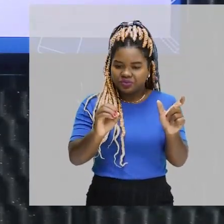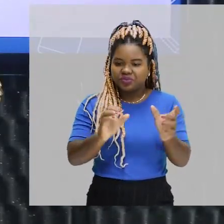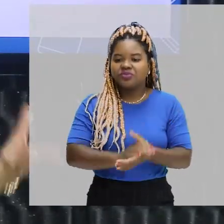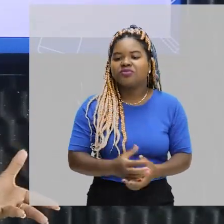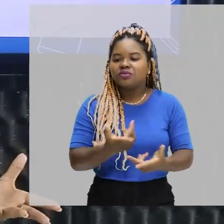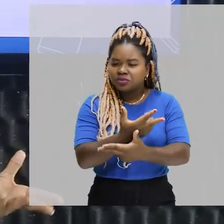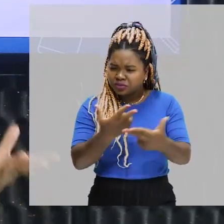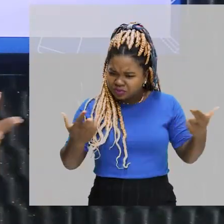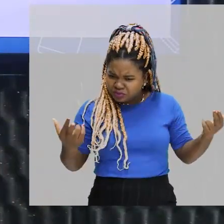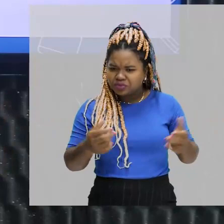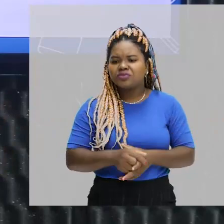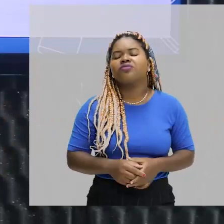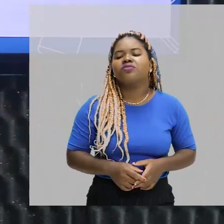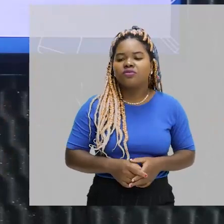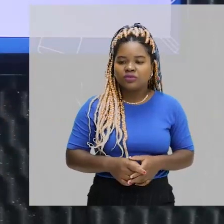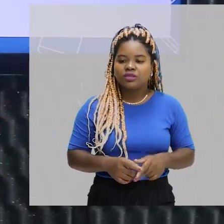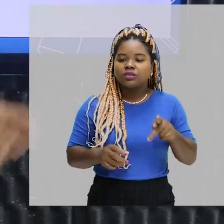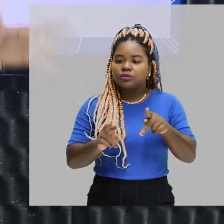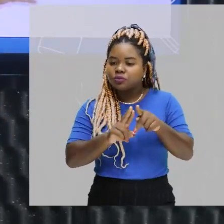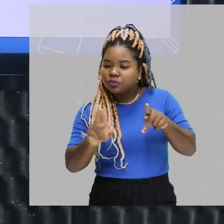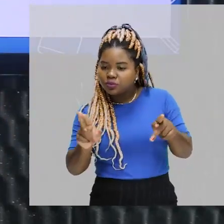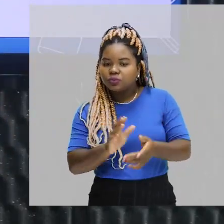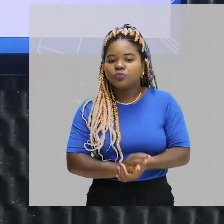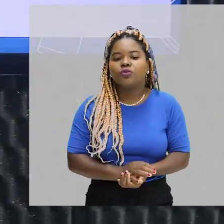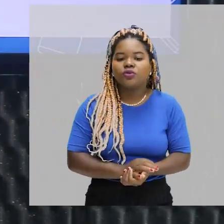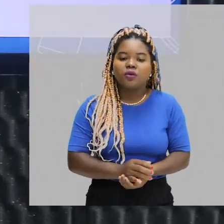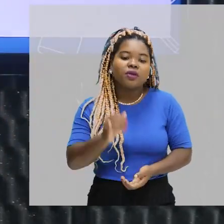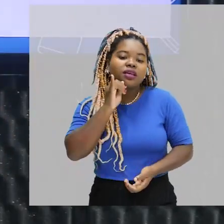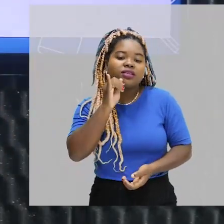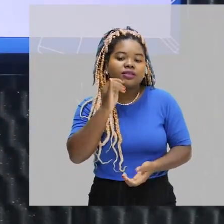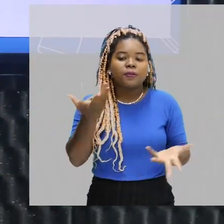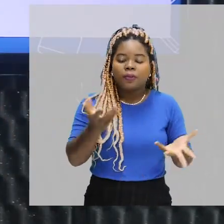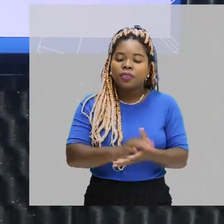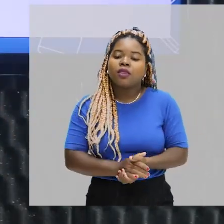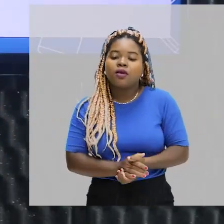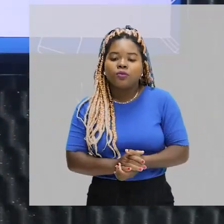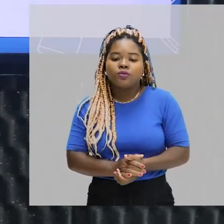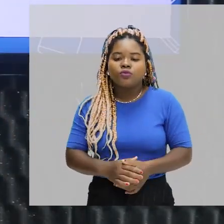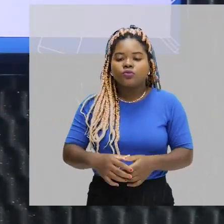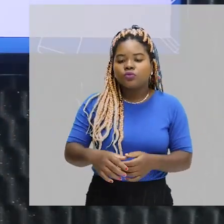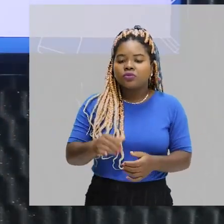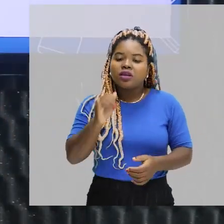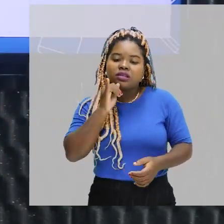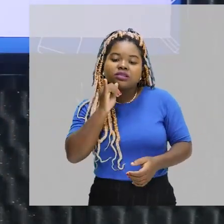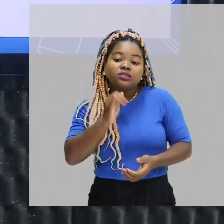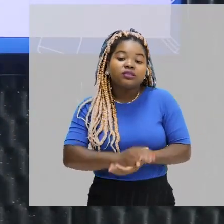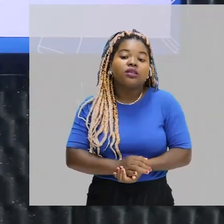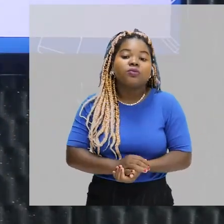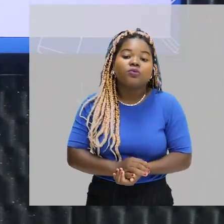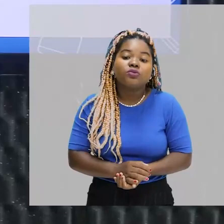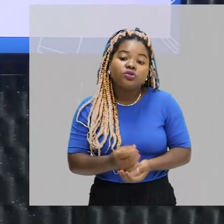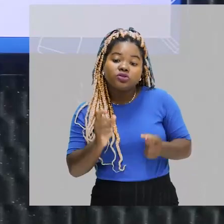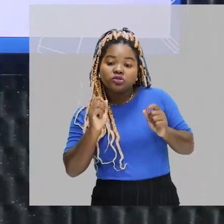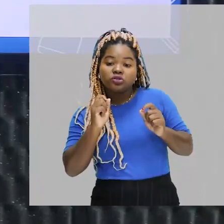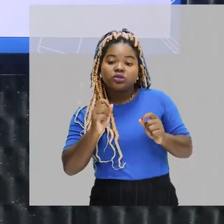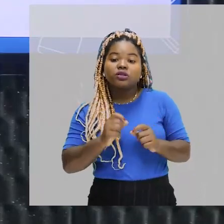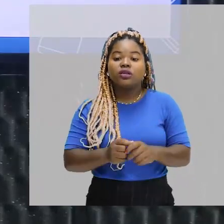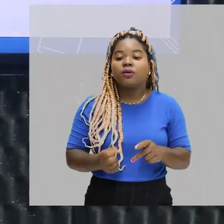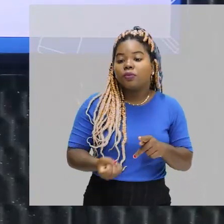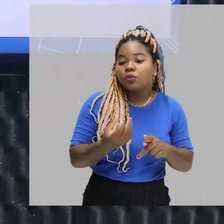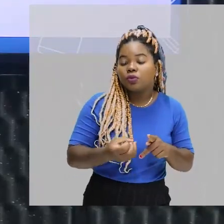5 pães e não 5 pão. Então, estou acordando aí o número entre